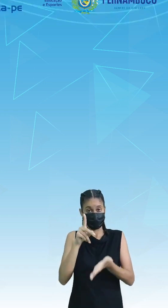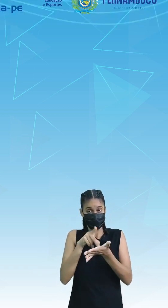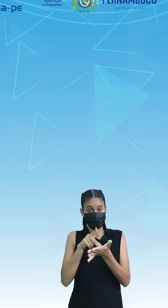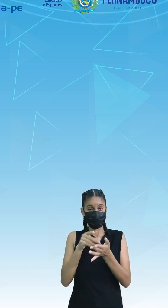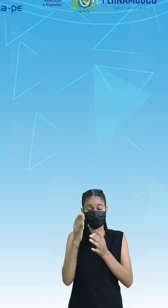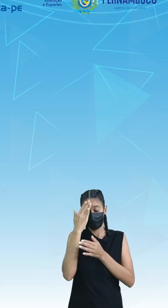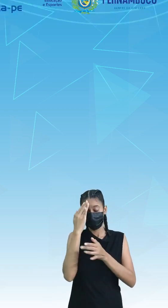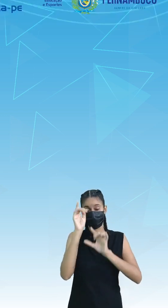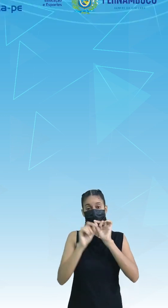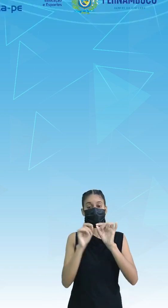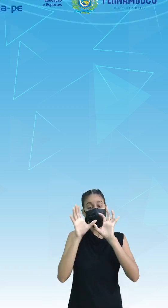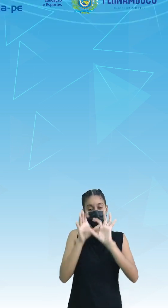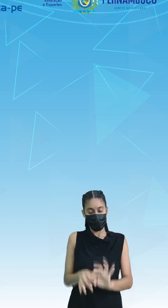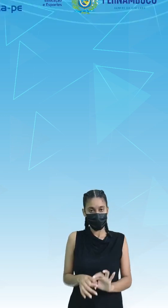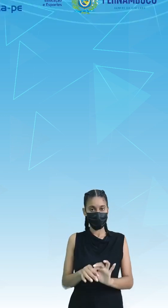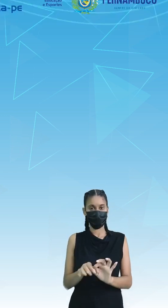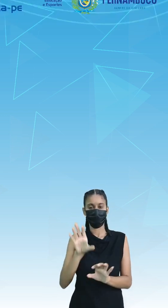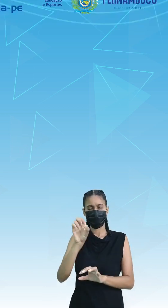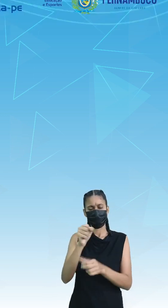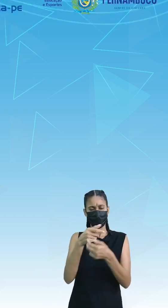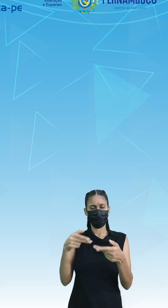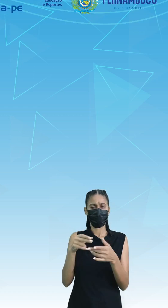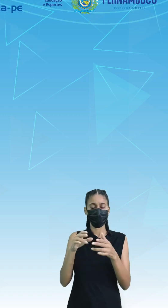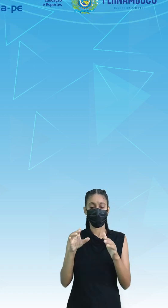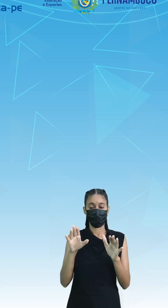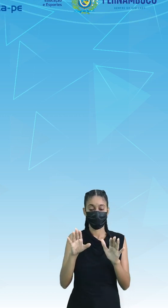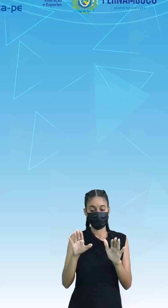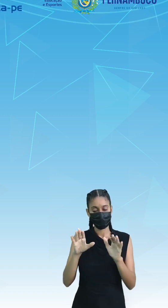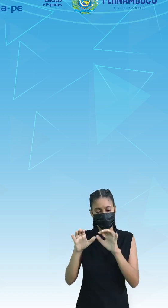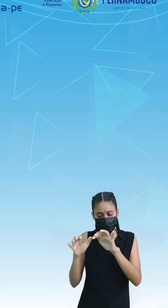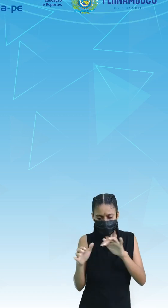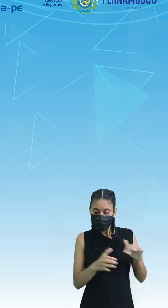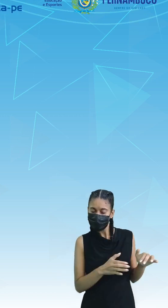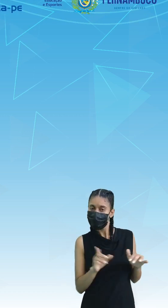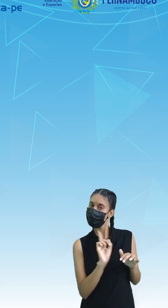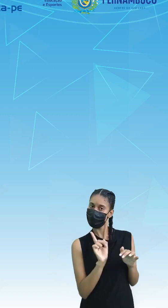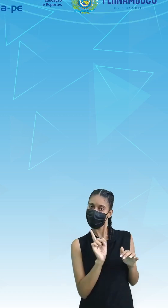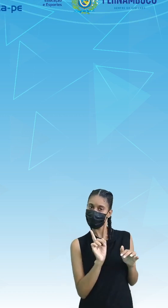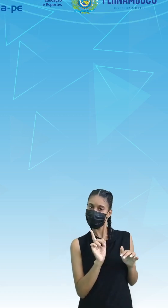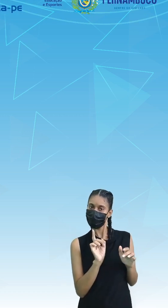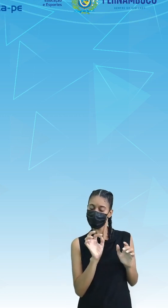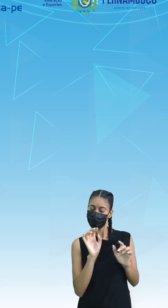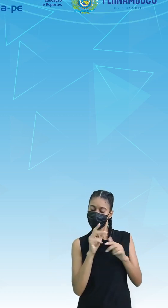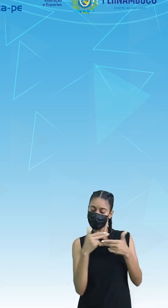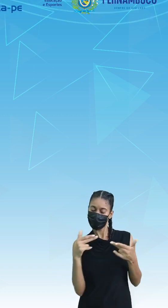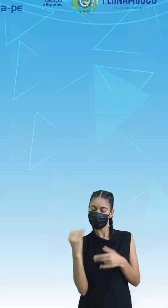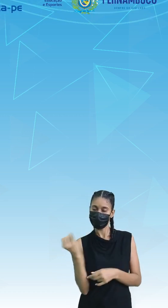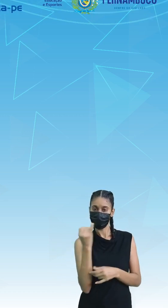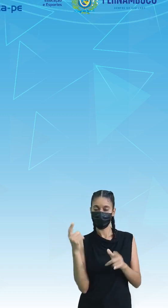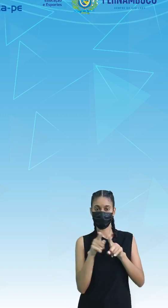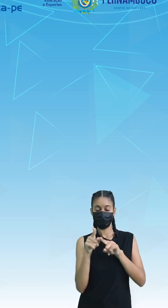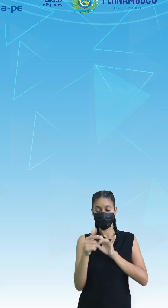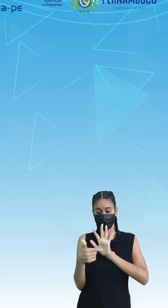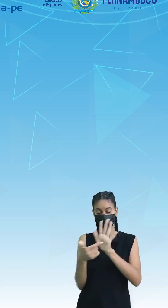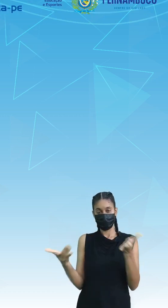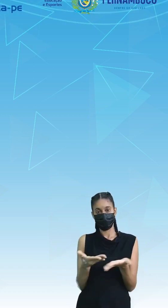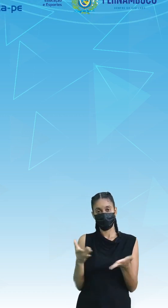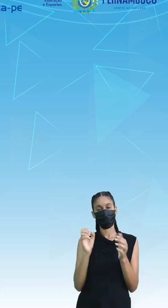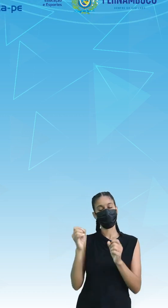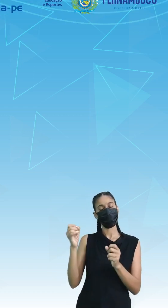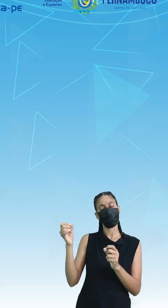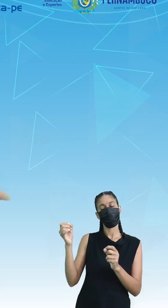contexto. Não adianta pegar algo isolado, certo? E aqui eu trago algo importante também, que é a